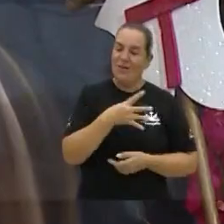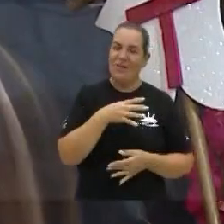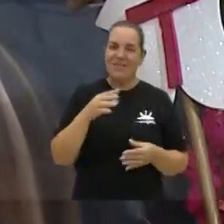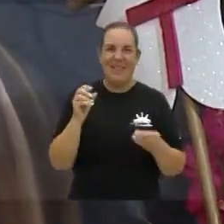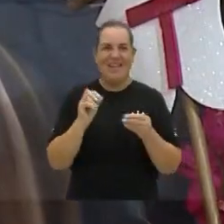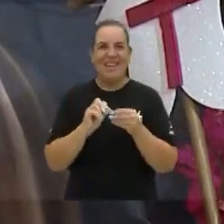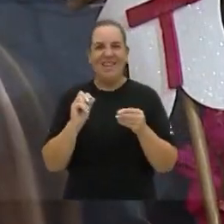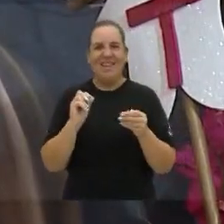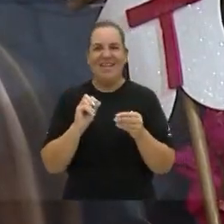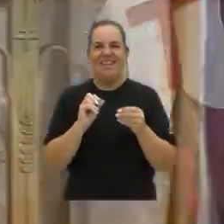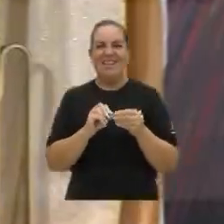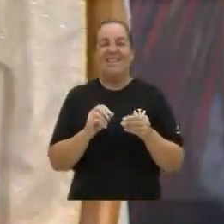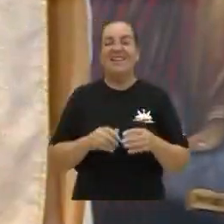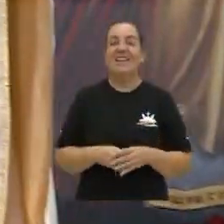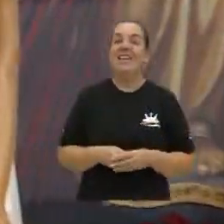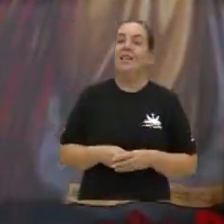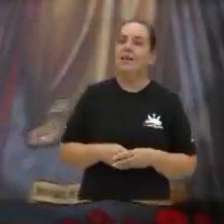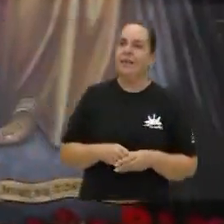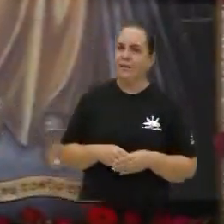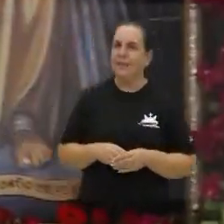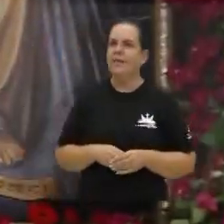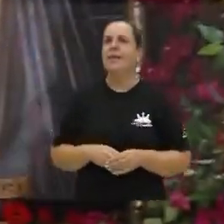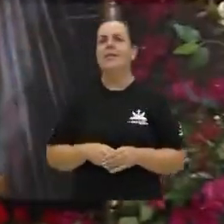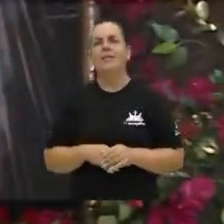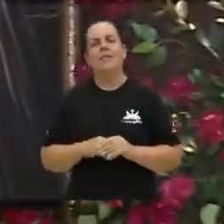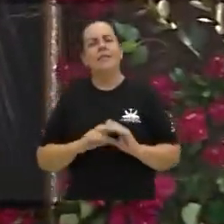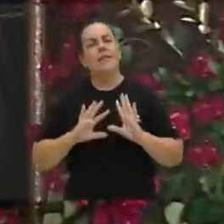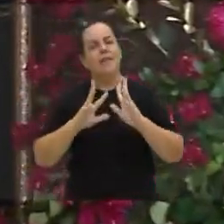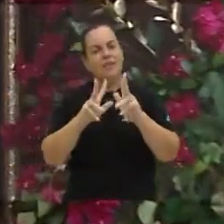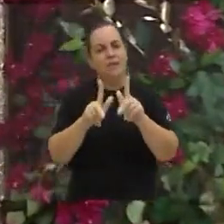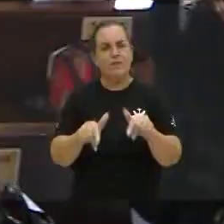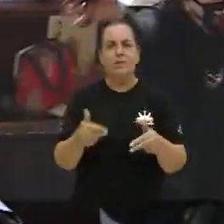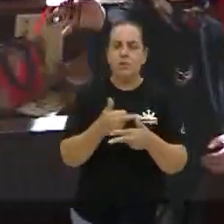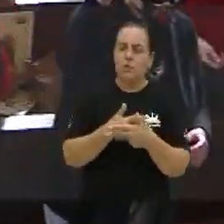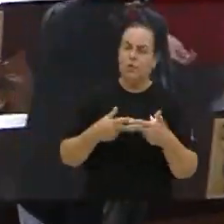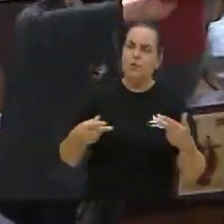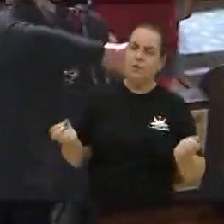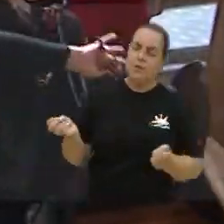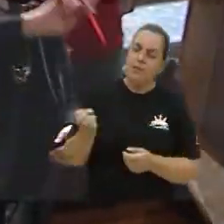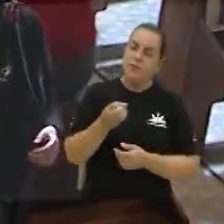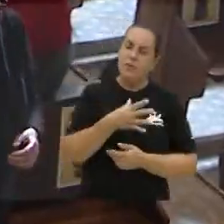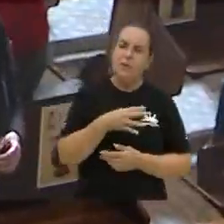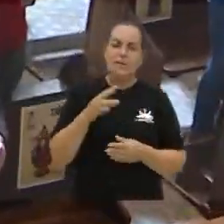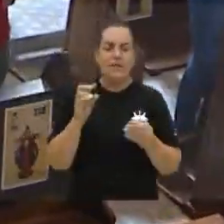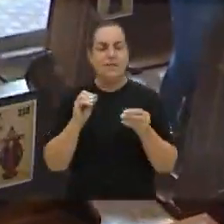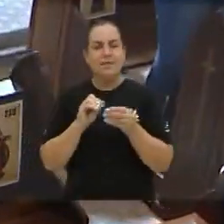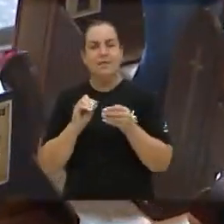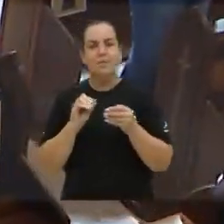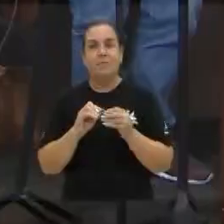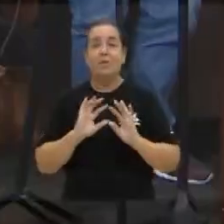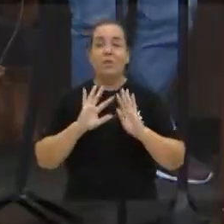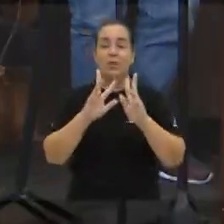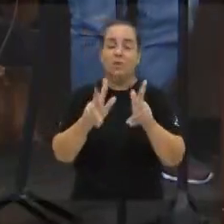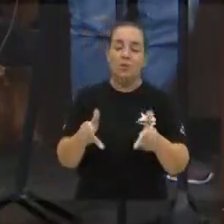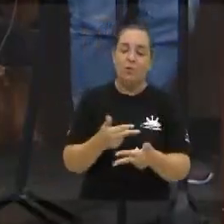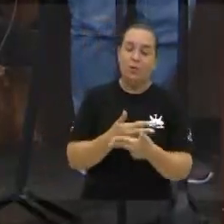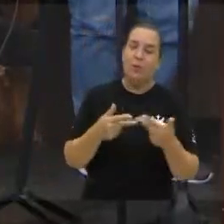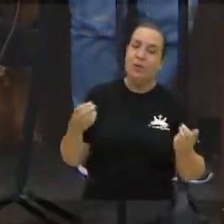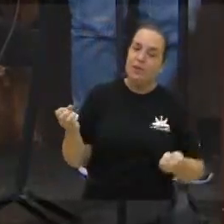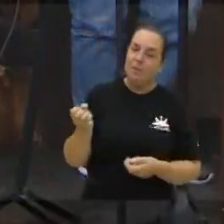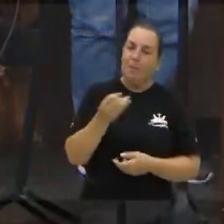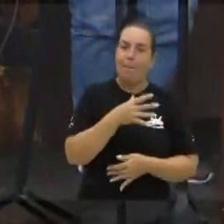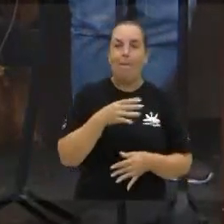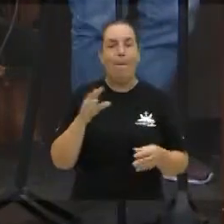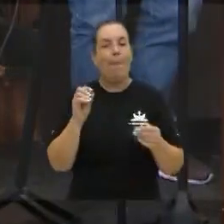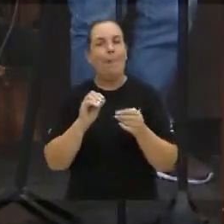as coisas. Eis que faço nova todas as coisas, que faço nova